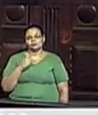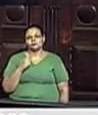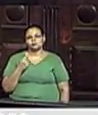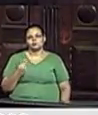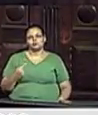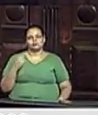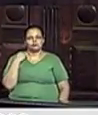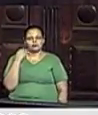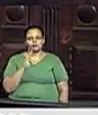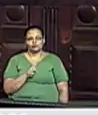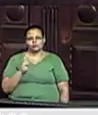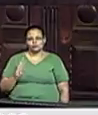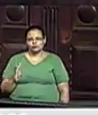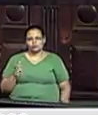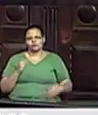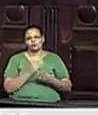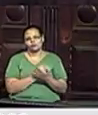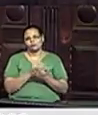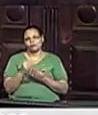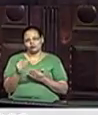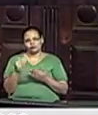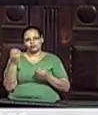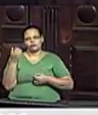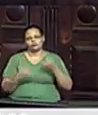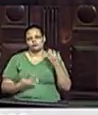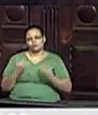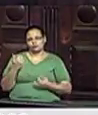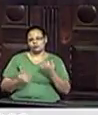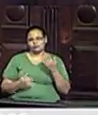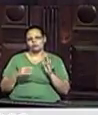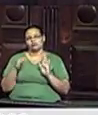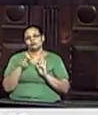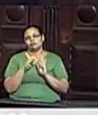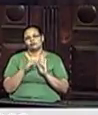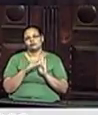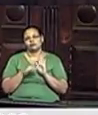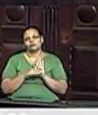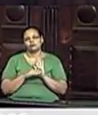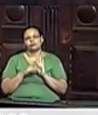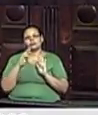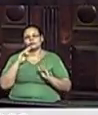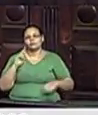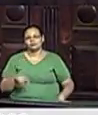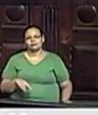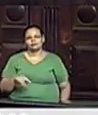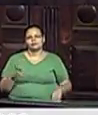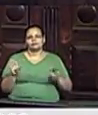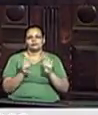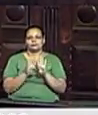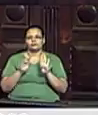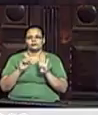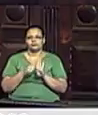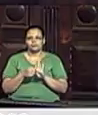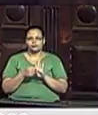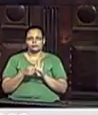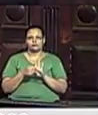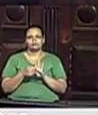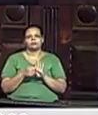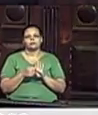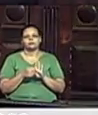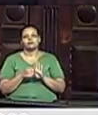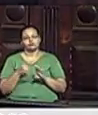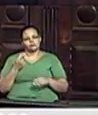Janeiro, para iniciar, nos explique quais são os critérios, quais são as razões do fechamento de agências que